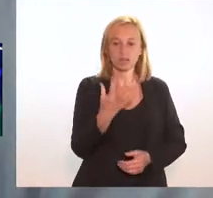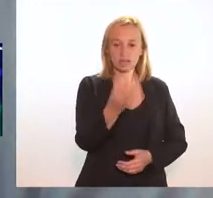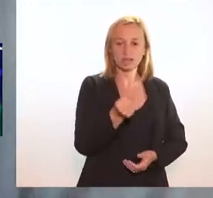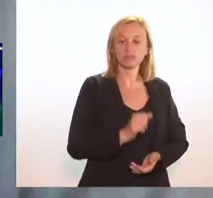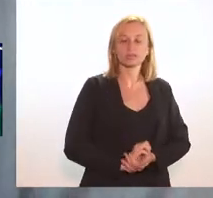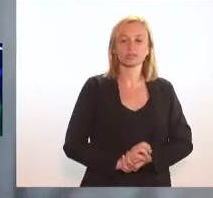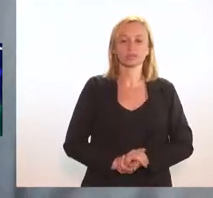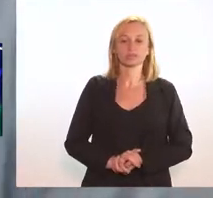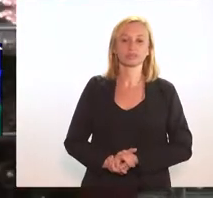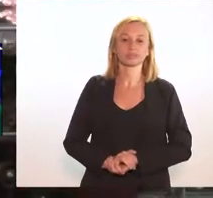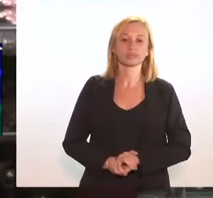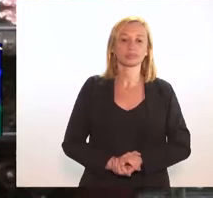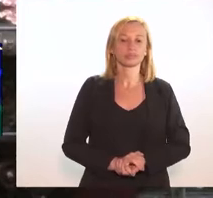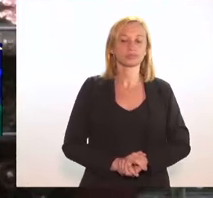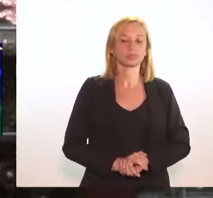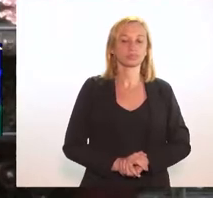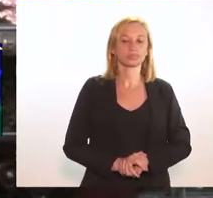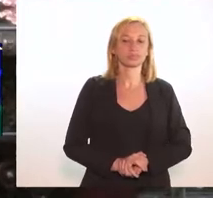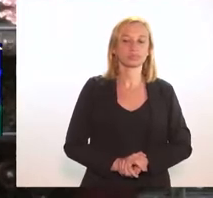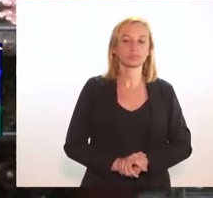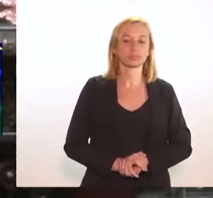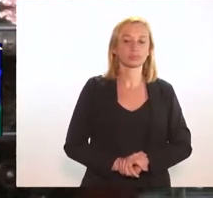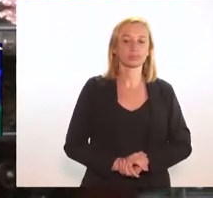favorável. Bonita.